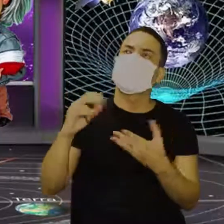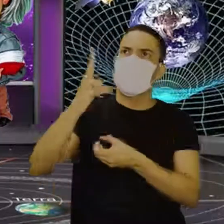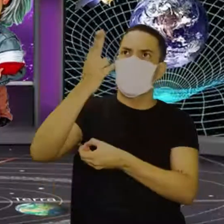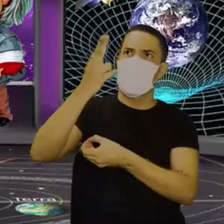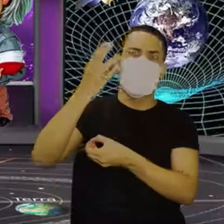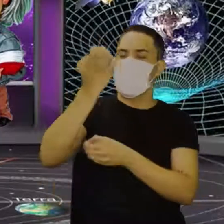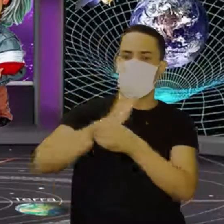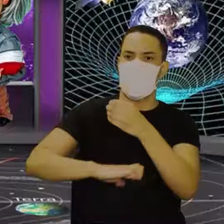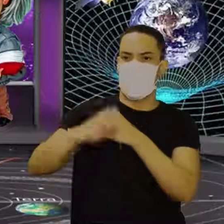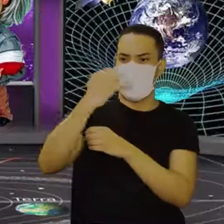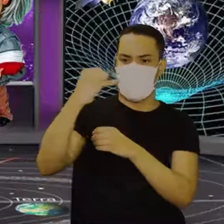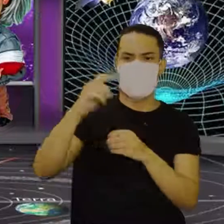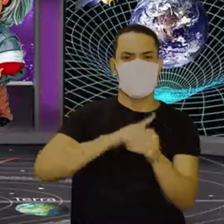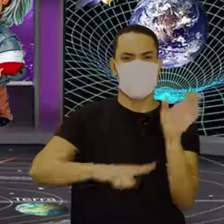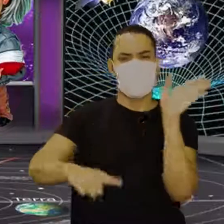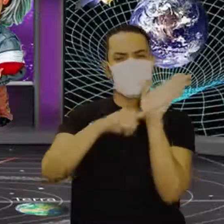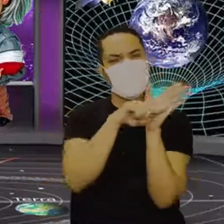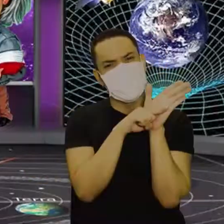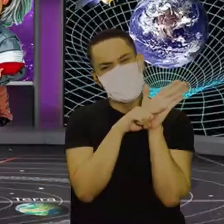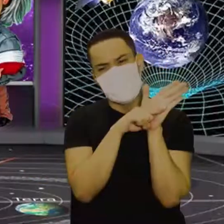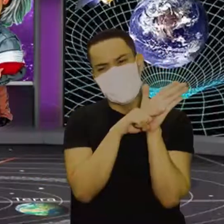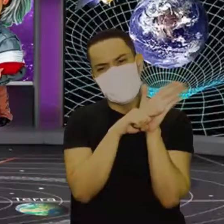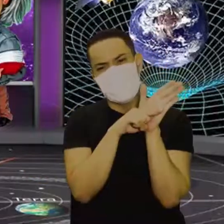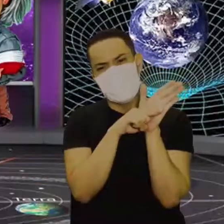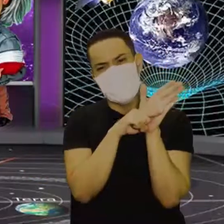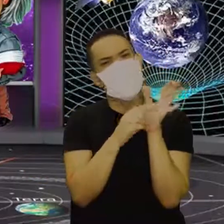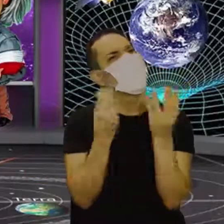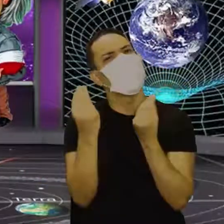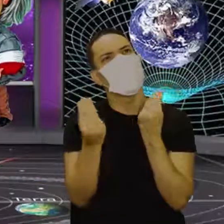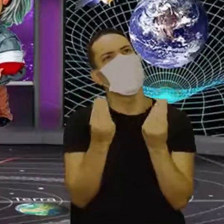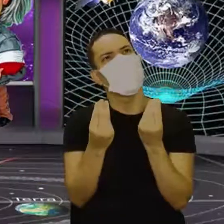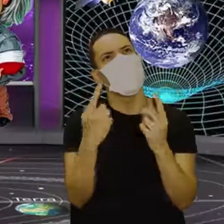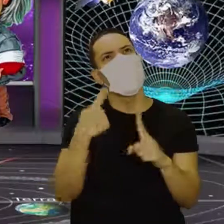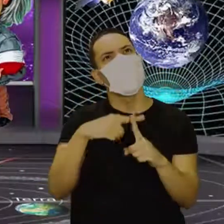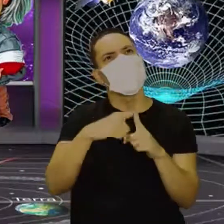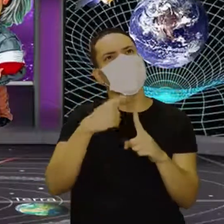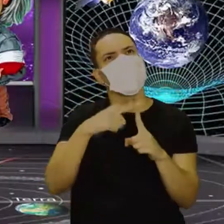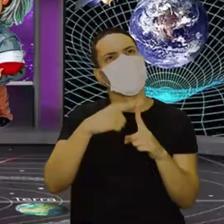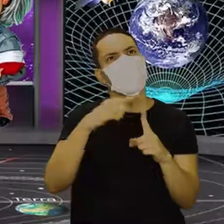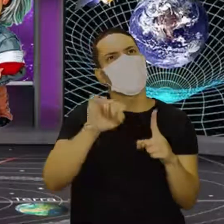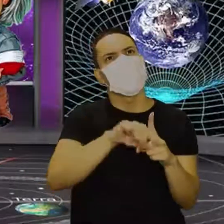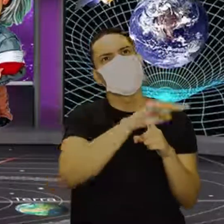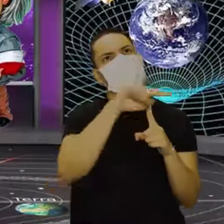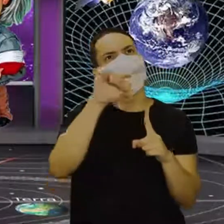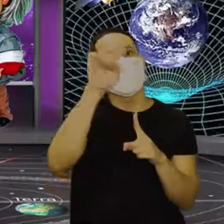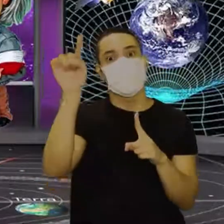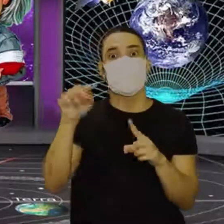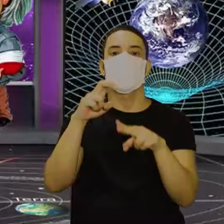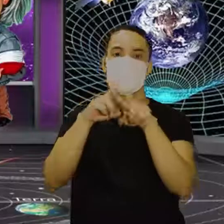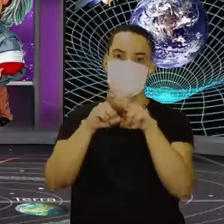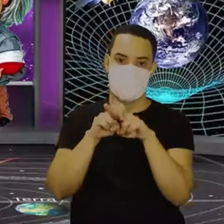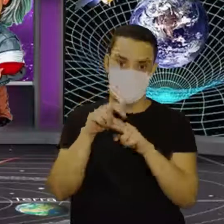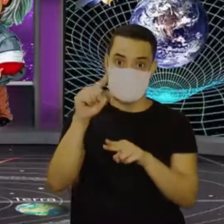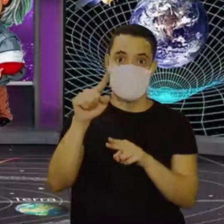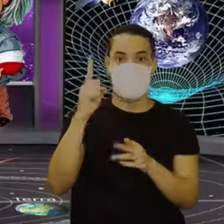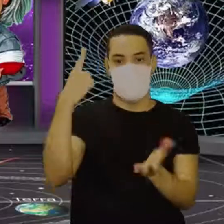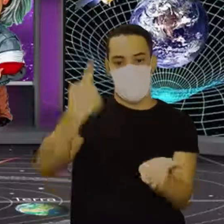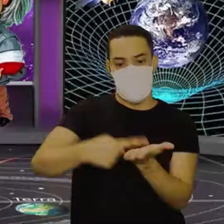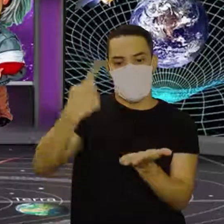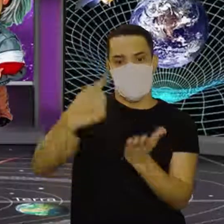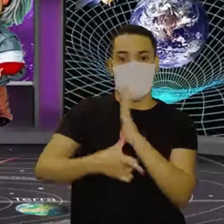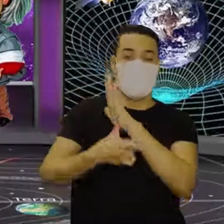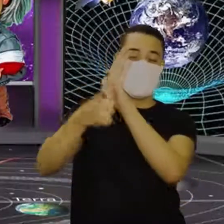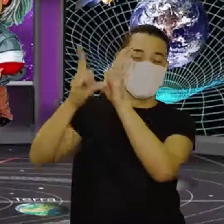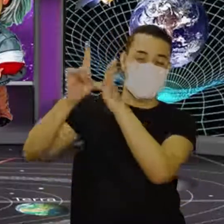carga negativa. Então se é o negativo que se move, como que ele sai do lado positivo? Então isso foi uma convenção. Antigamente, um